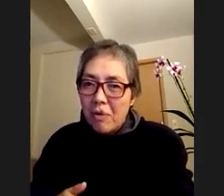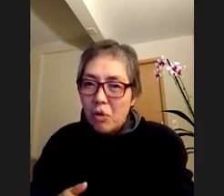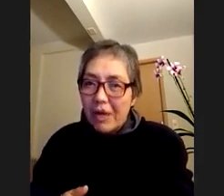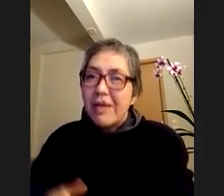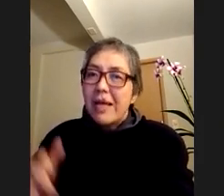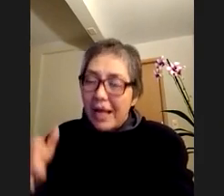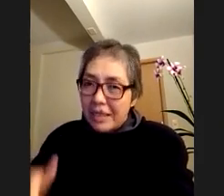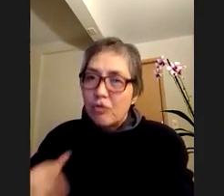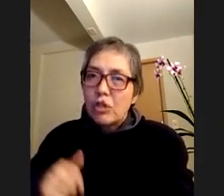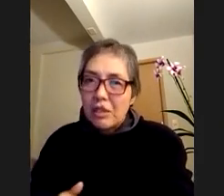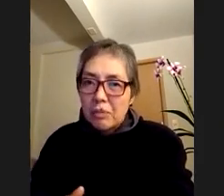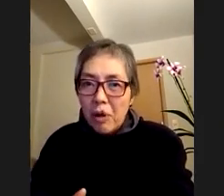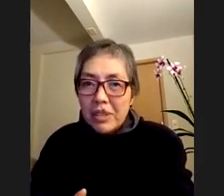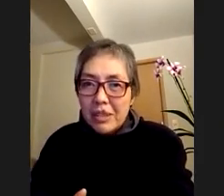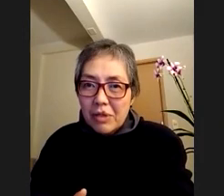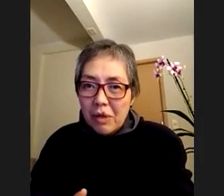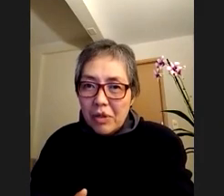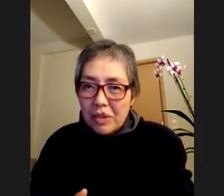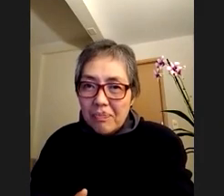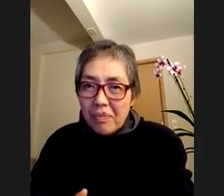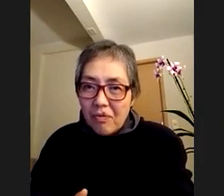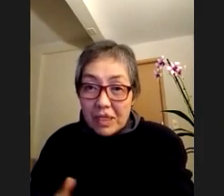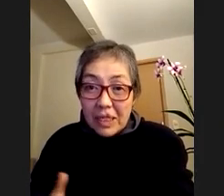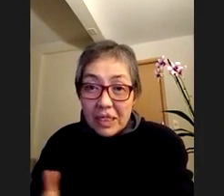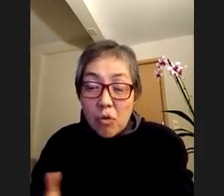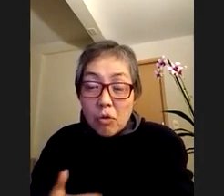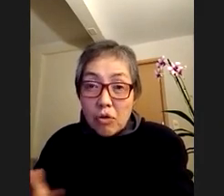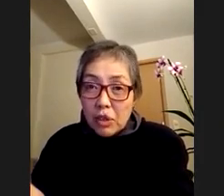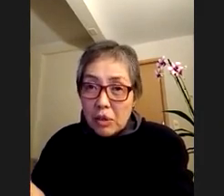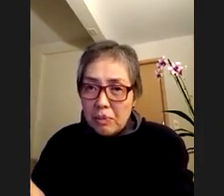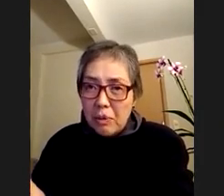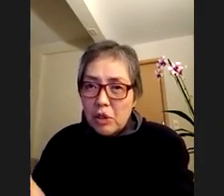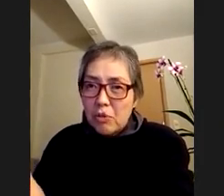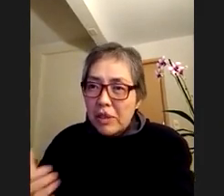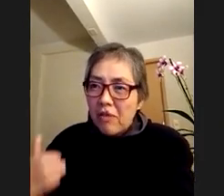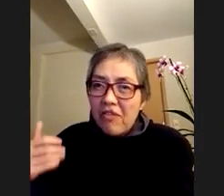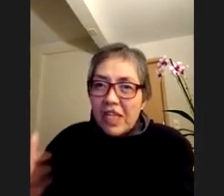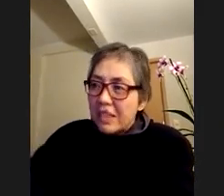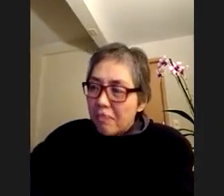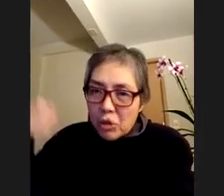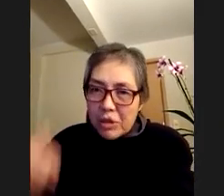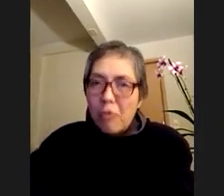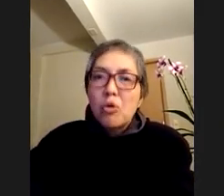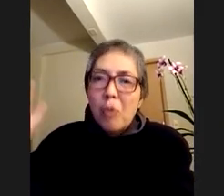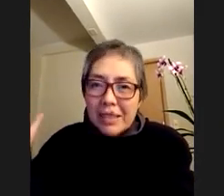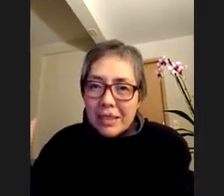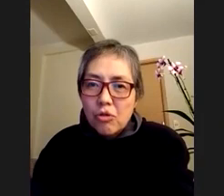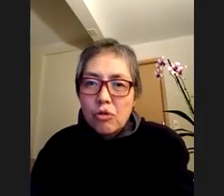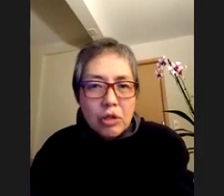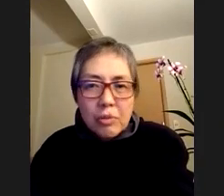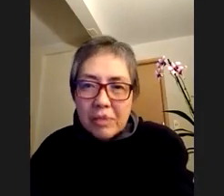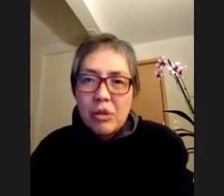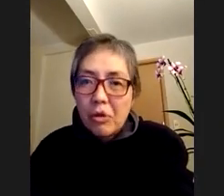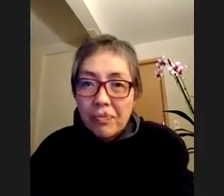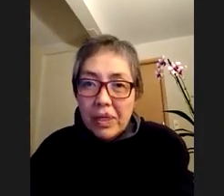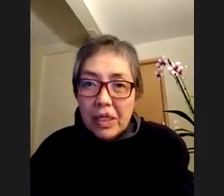uma outra. A questão dos transportes é outra coisa. Você tem que ter controle nos transportes, não pode ter filas e pessoas amontoadas dentro dos